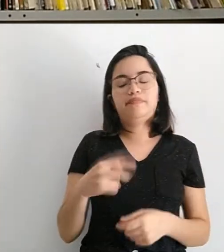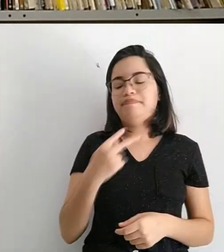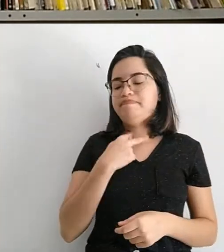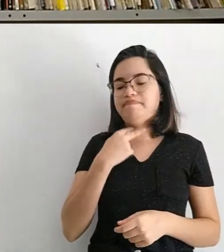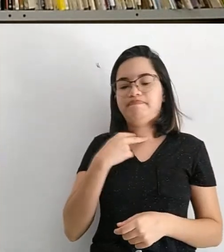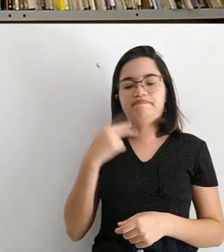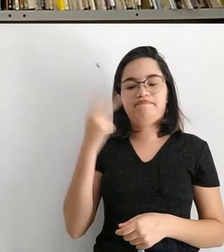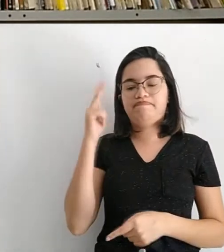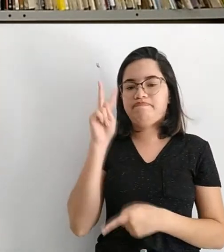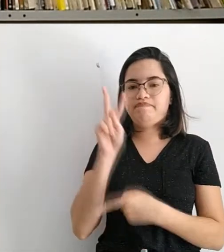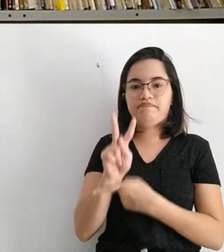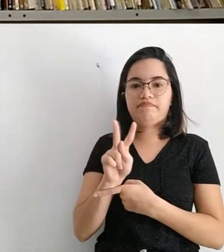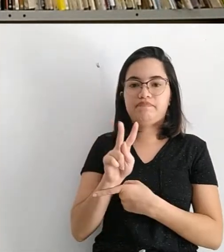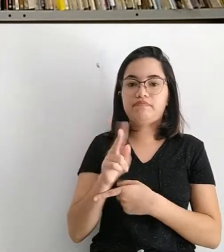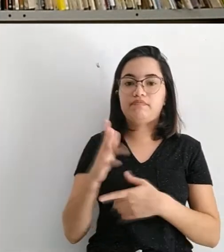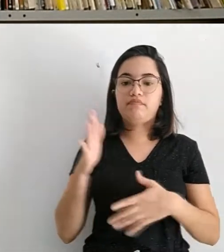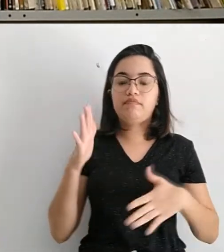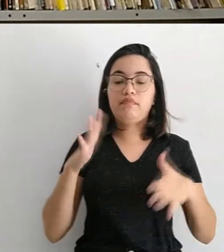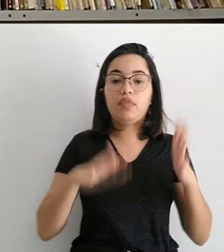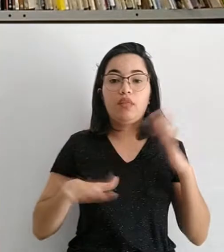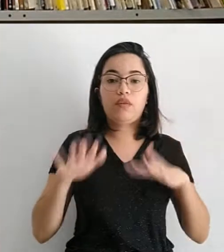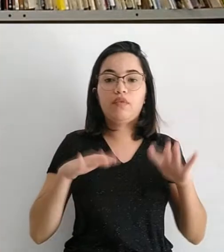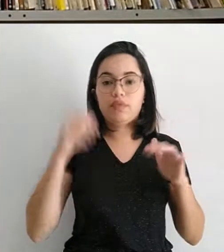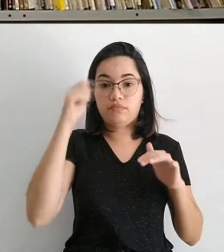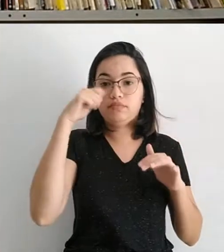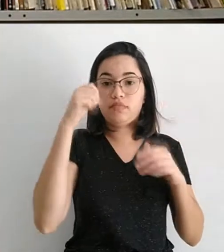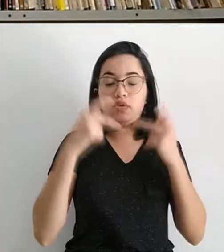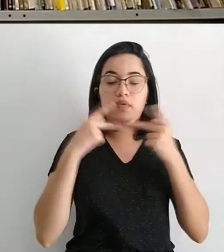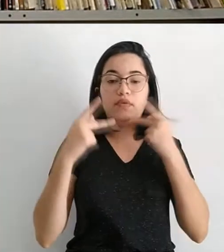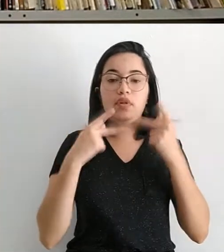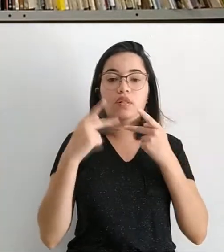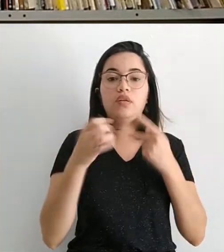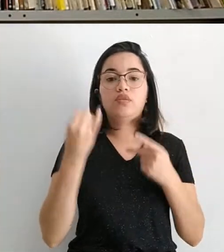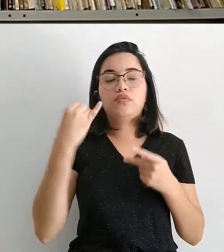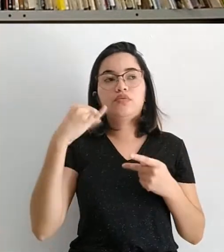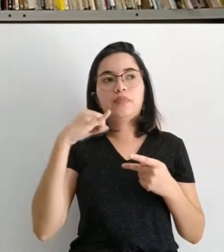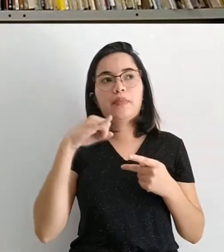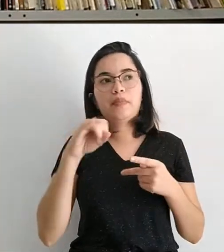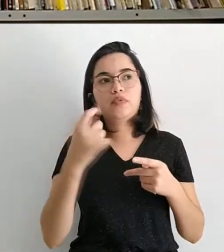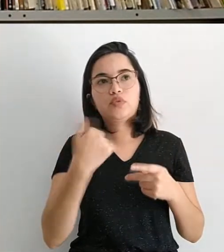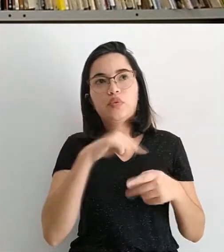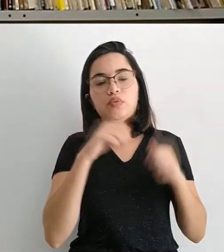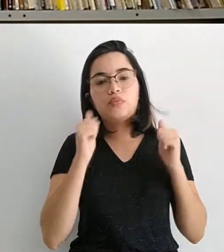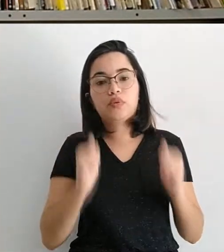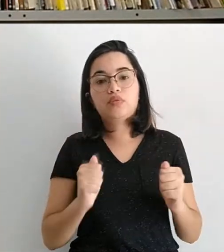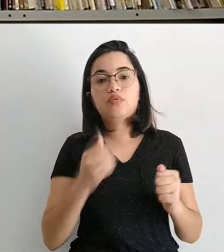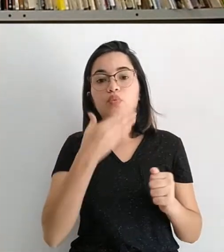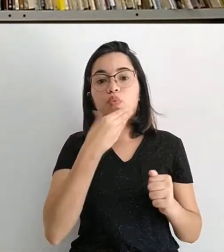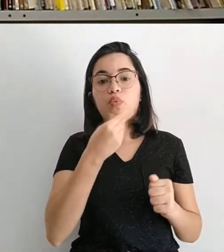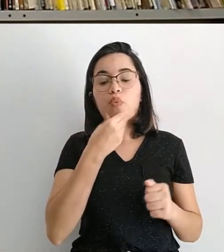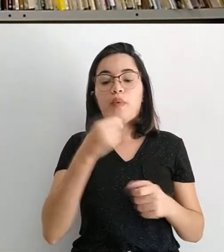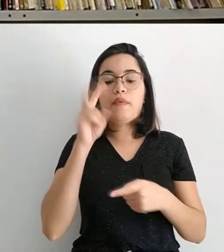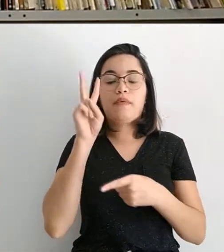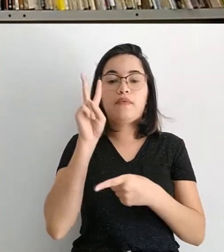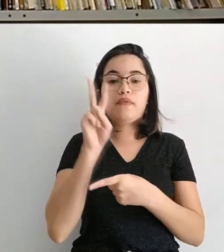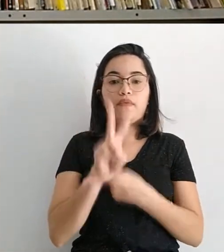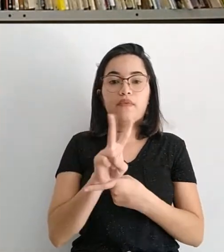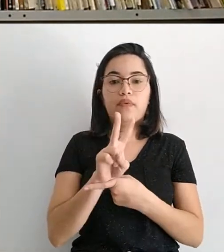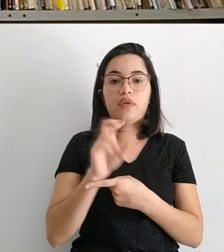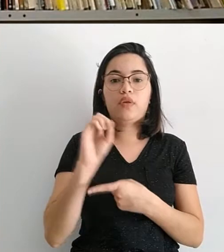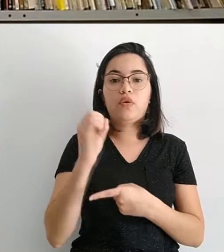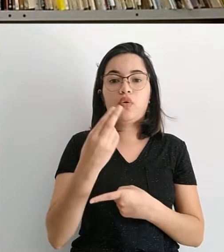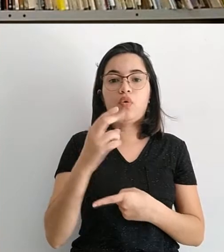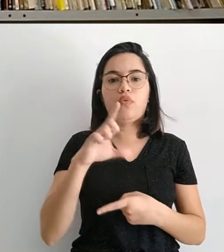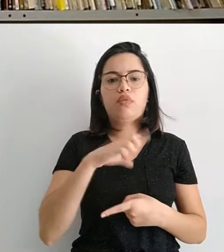olhar. Talvez, Spurgeon falando, se fosse possível ao homem ver